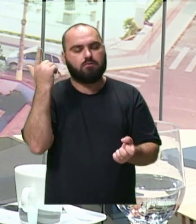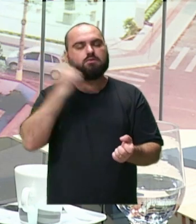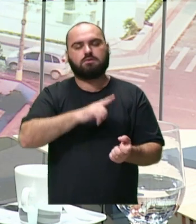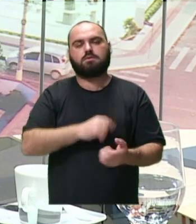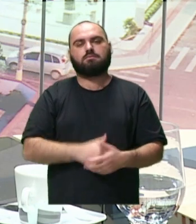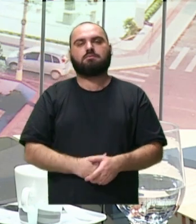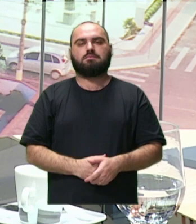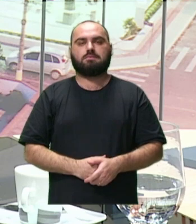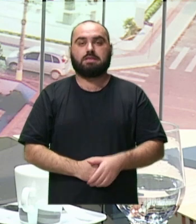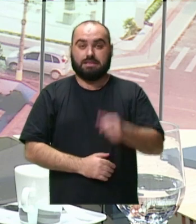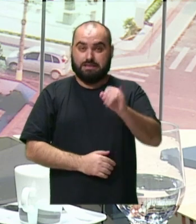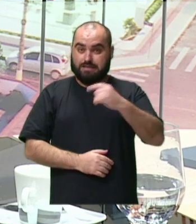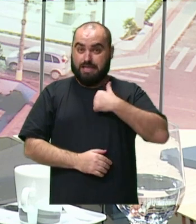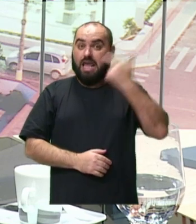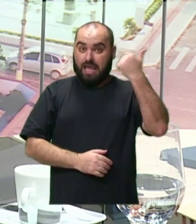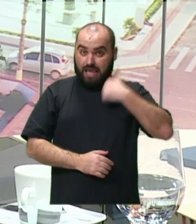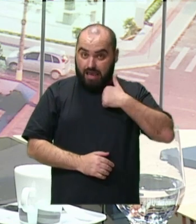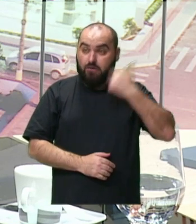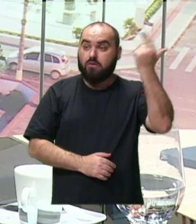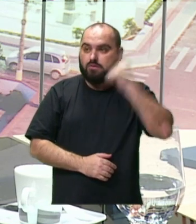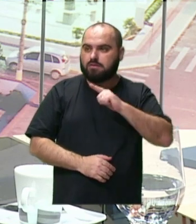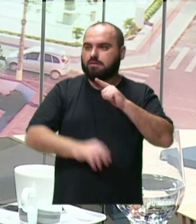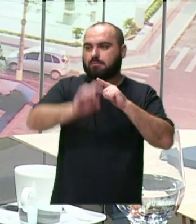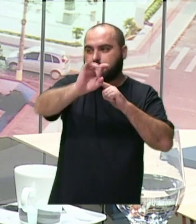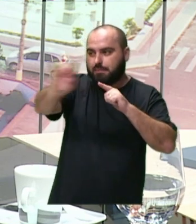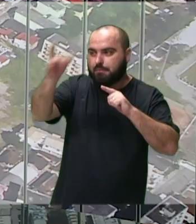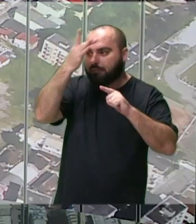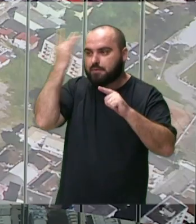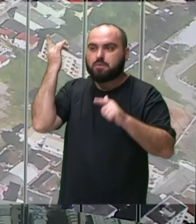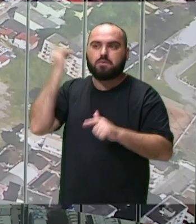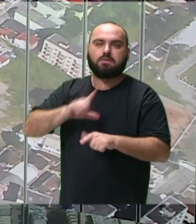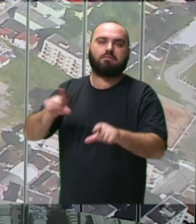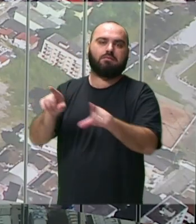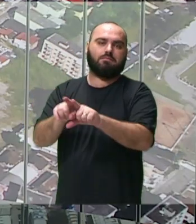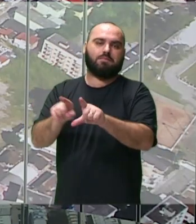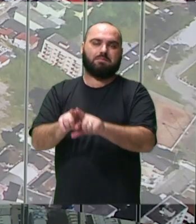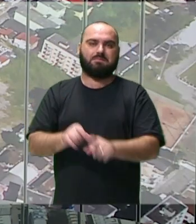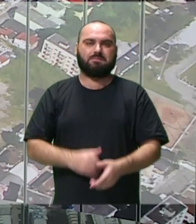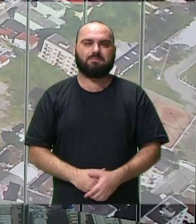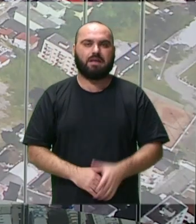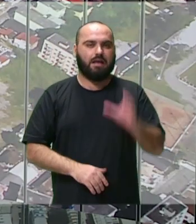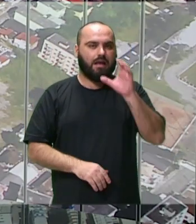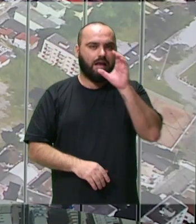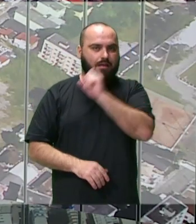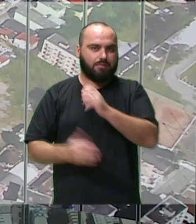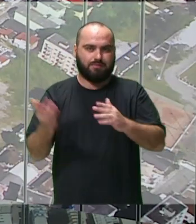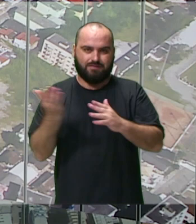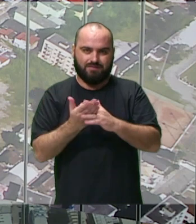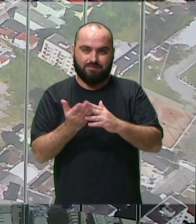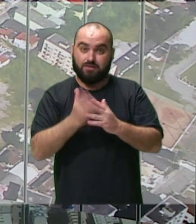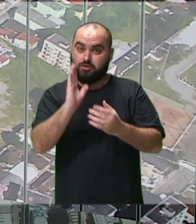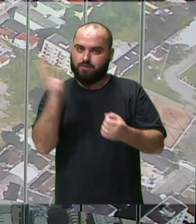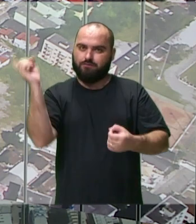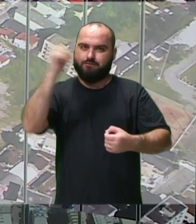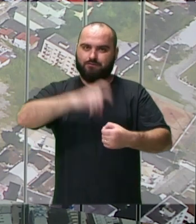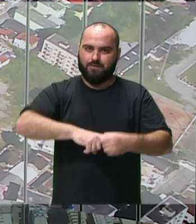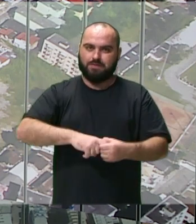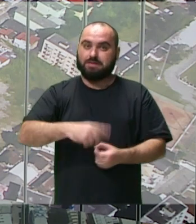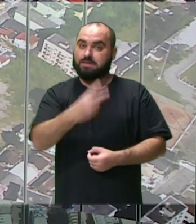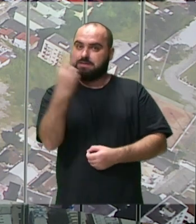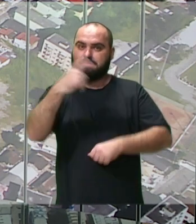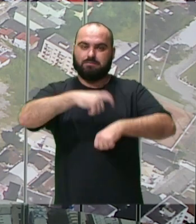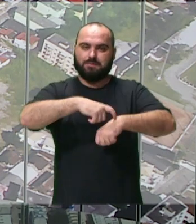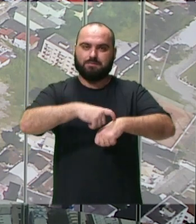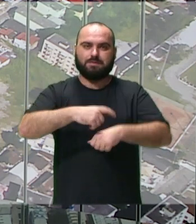se eu conseguir, eu tenho certeza que qualquer uma delas irá conseguir também. Ok, vereadora. A gente vai para um rápido intervalo e já retorna com o